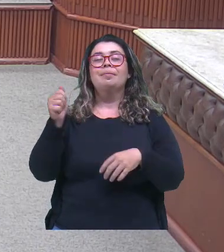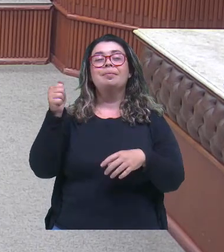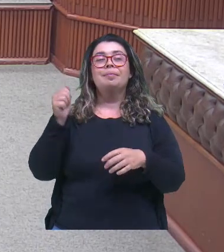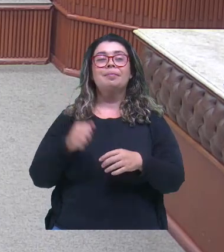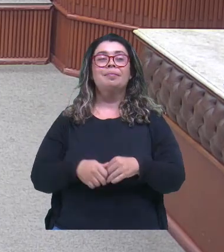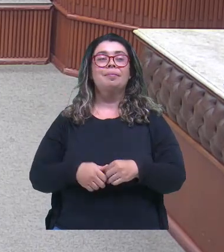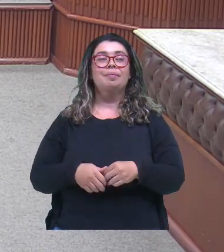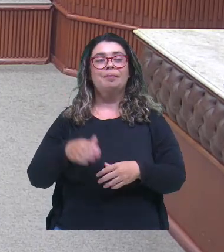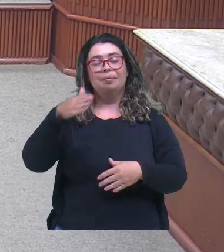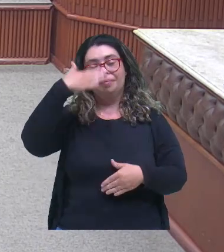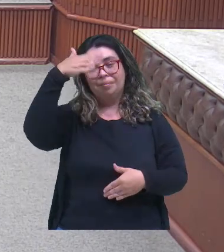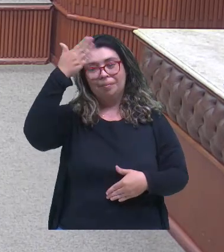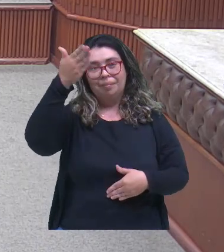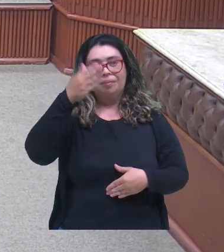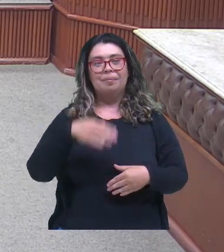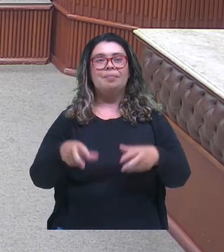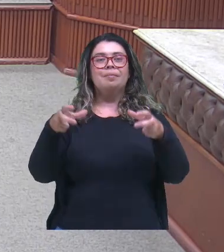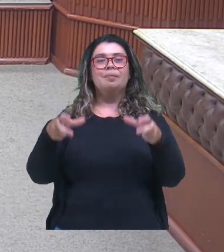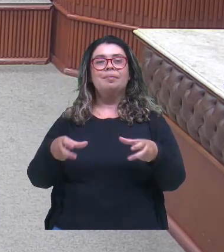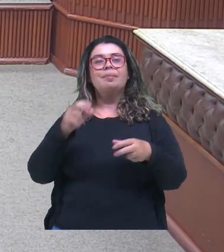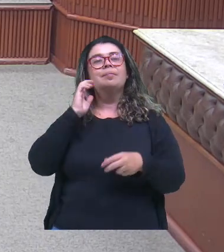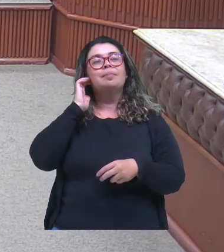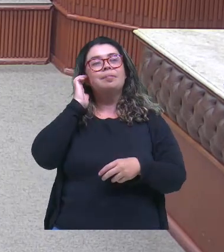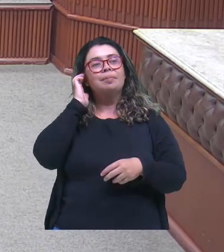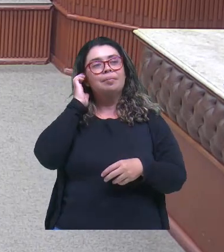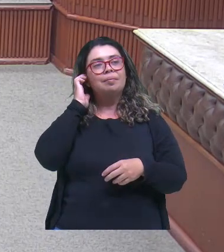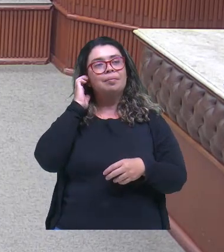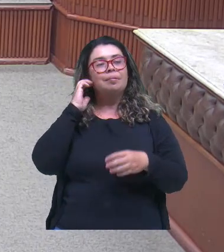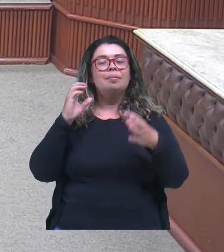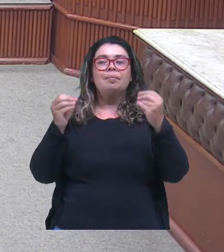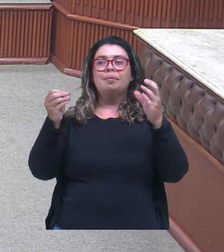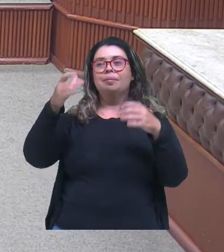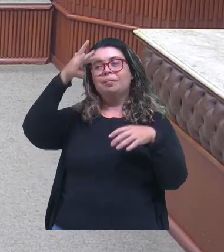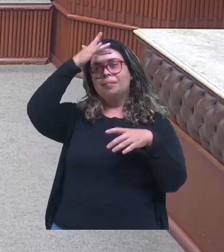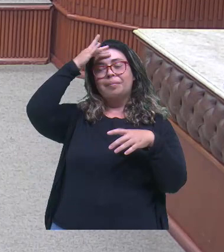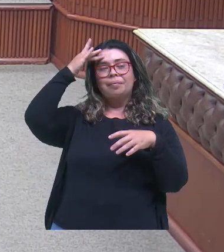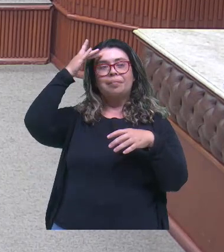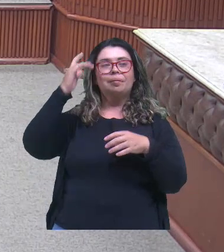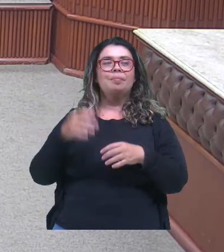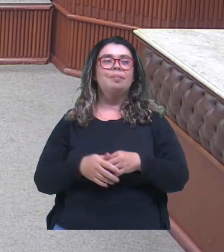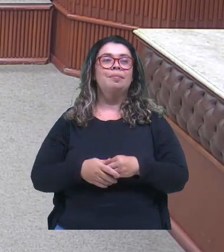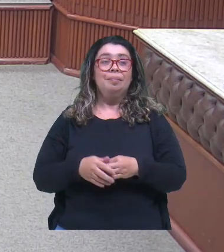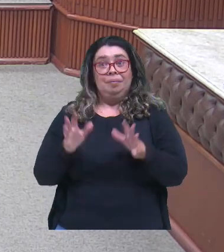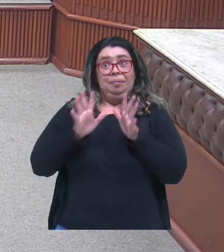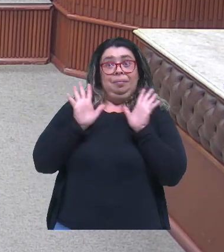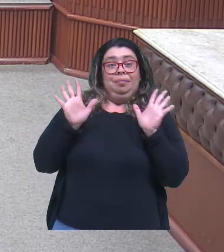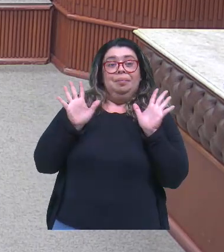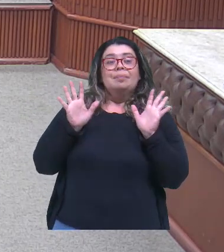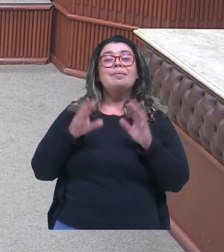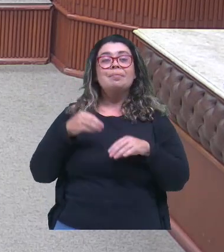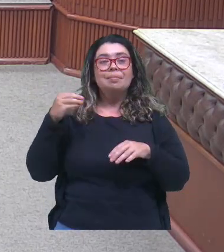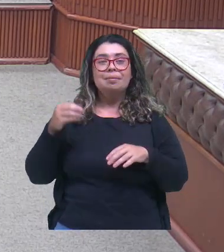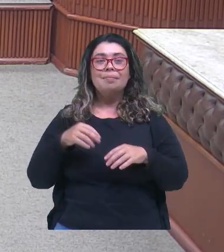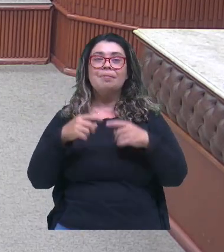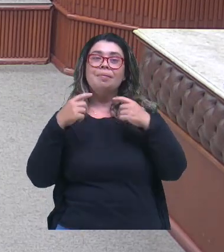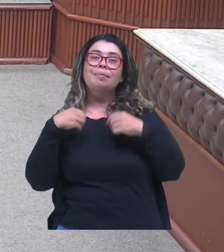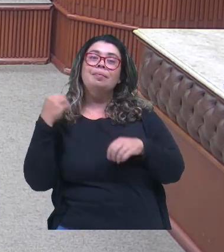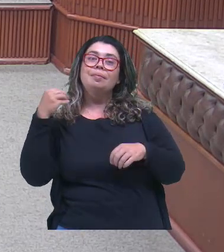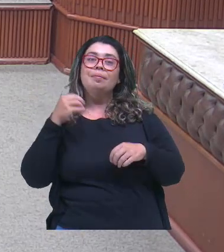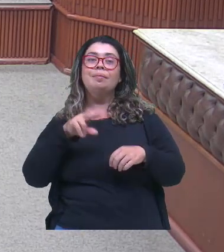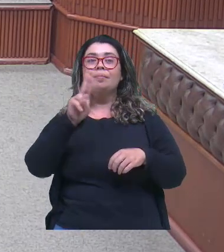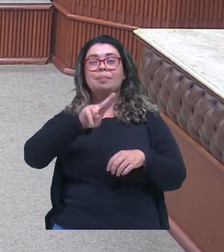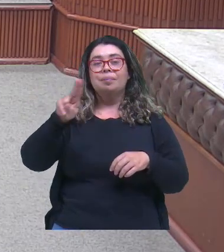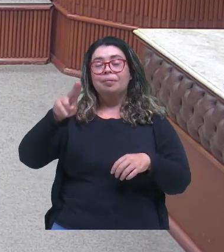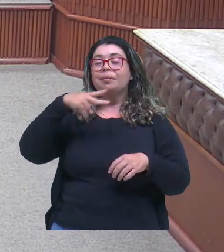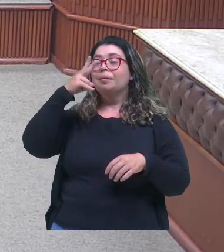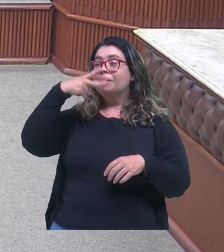sendo homenageado nessa Casa de Lei. E muitas pessoas, muitos de vocês até ficaram surpresos quando o nome de vocês foram